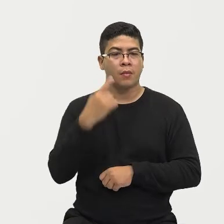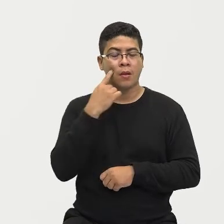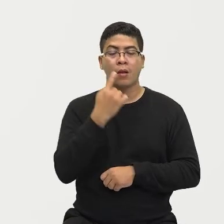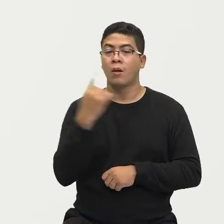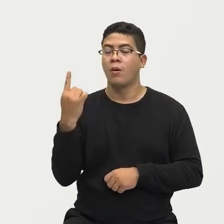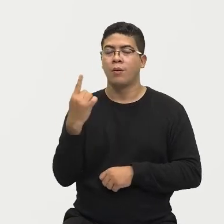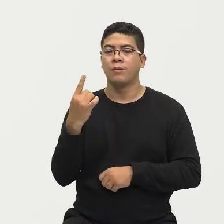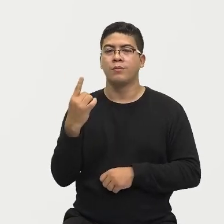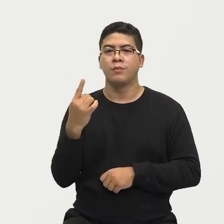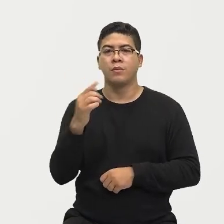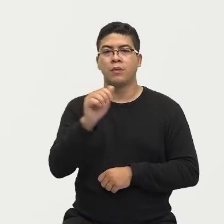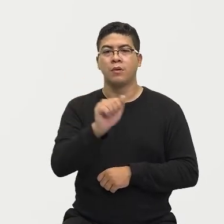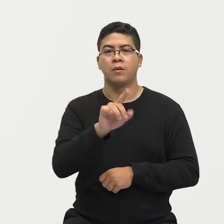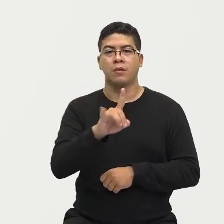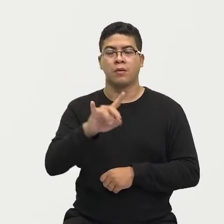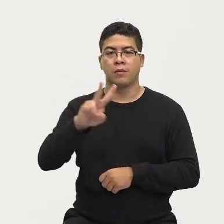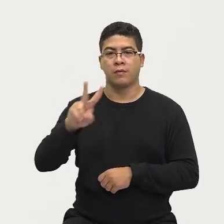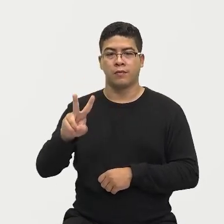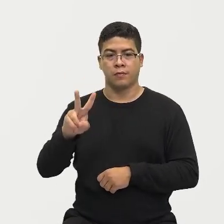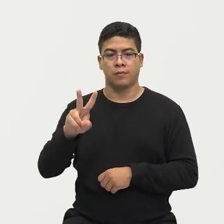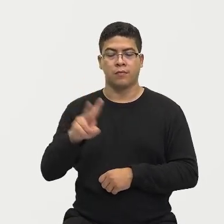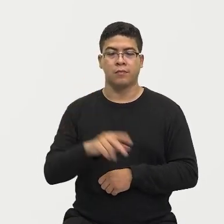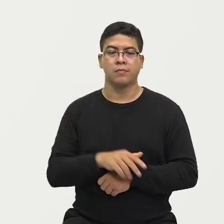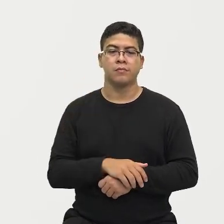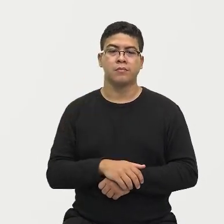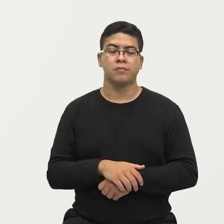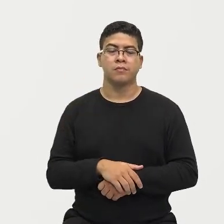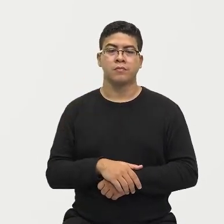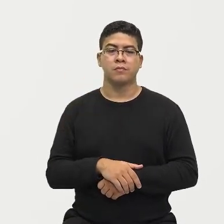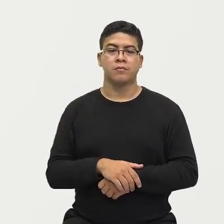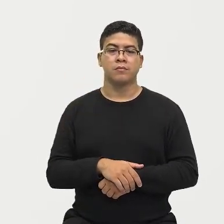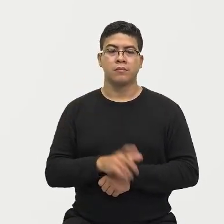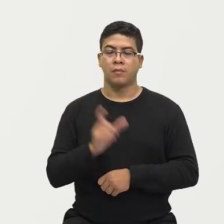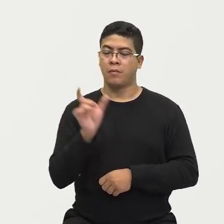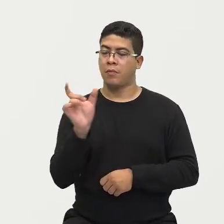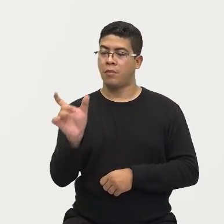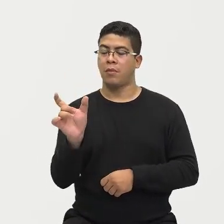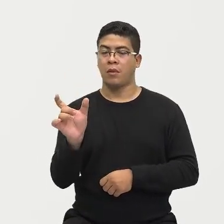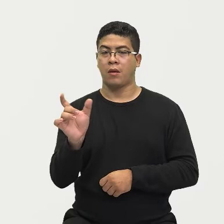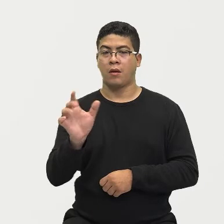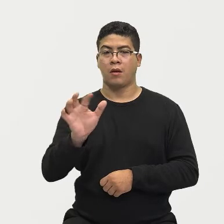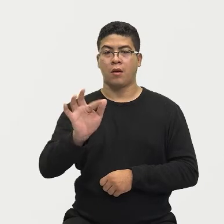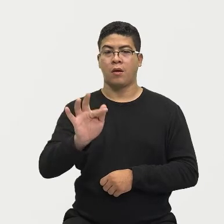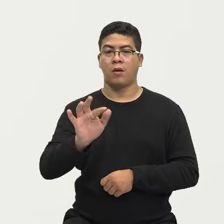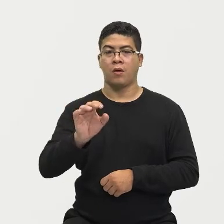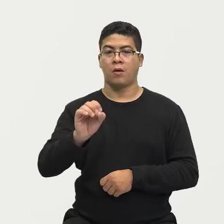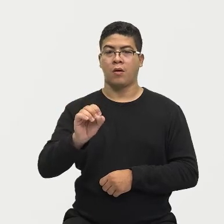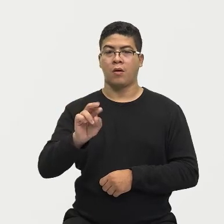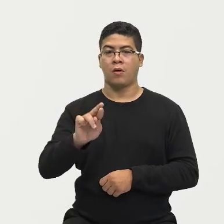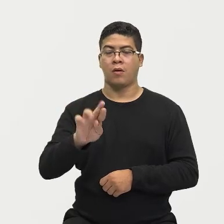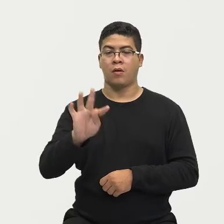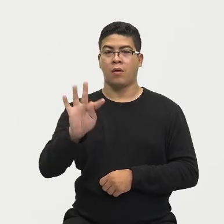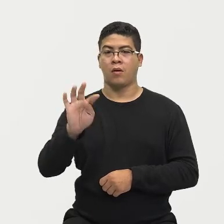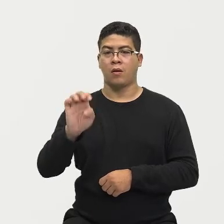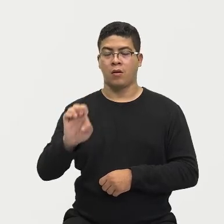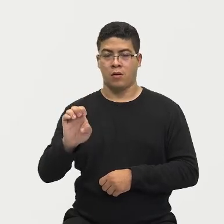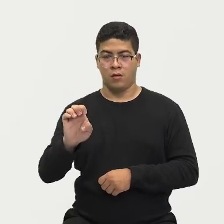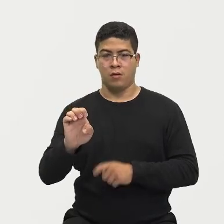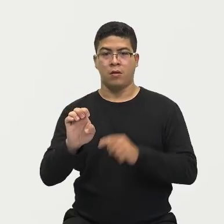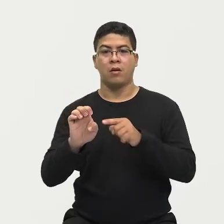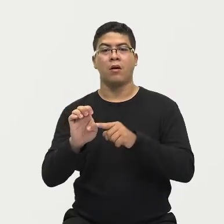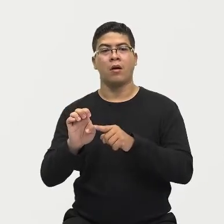advérbio. Olha só, o advérbio. A palavra forte sendo um advérbio. O que é um advérbio?